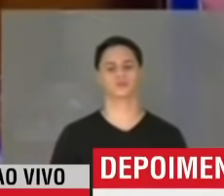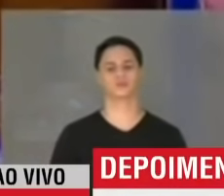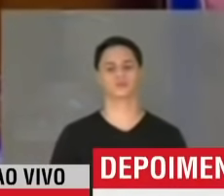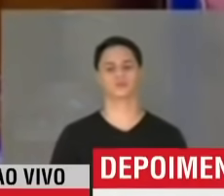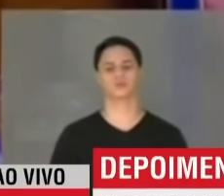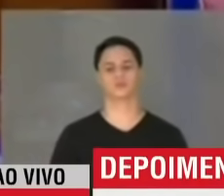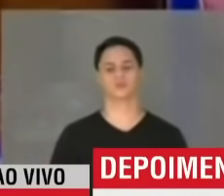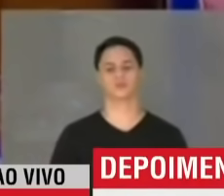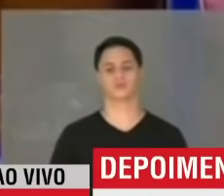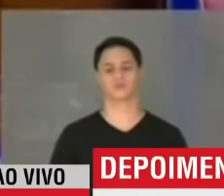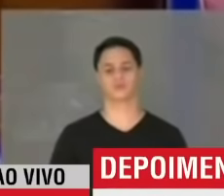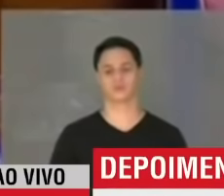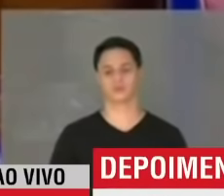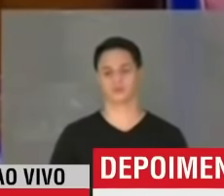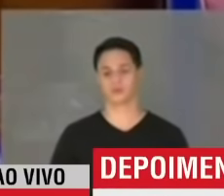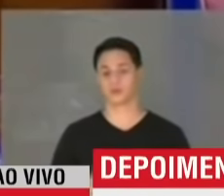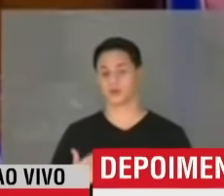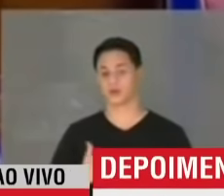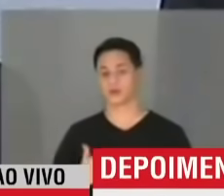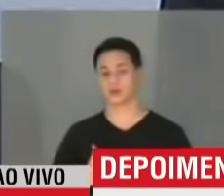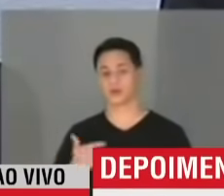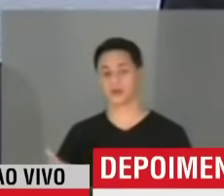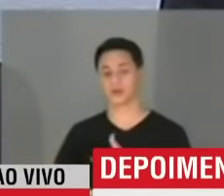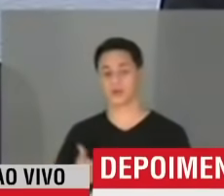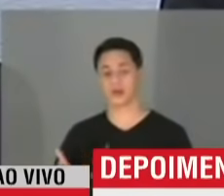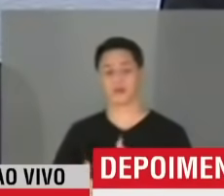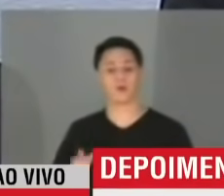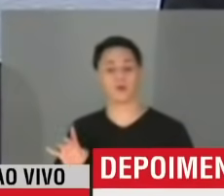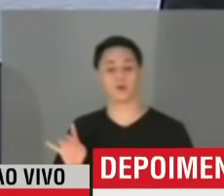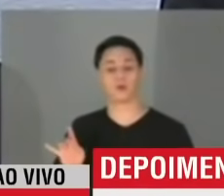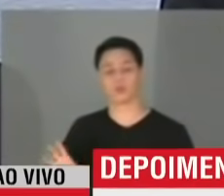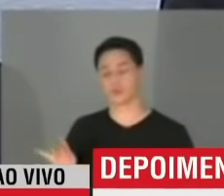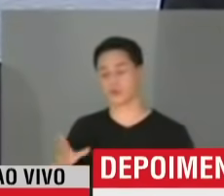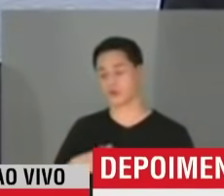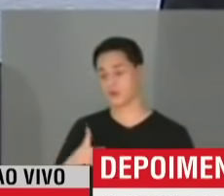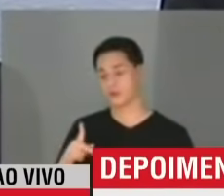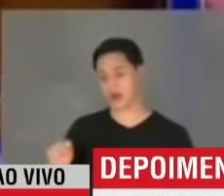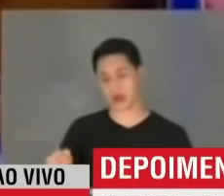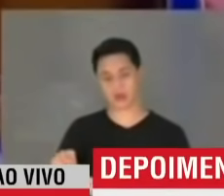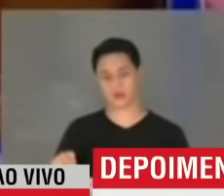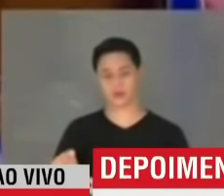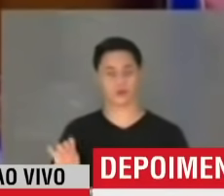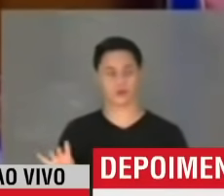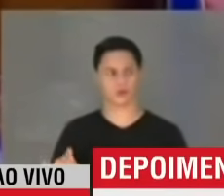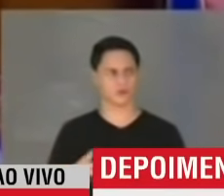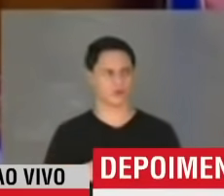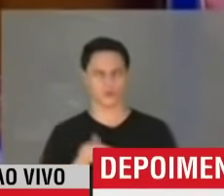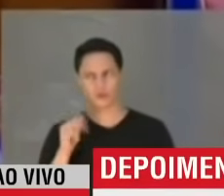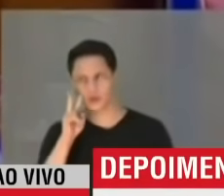Não, eu trabalhava só no pronto atendimento, então não tive contato com isso. E nunca ouviu falar também desse tipo de